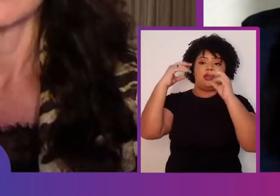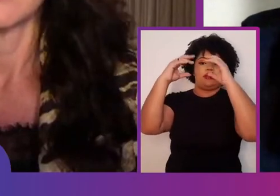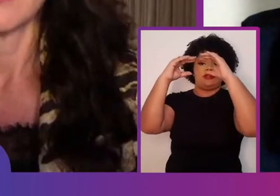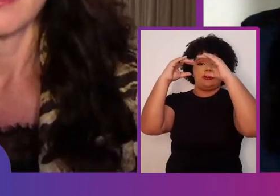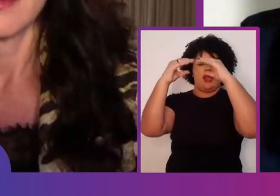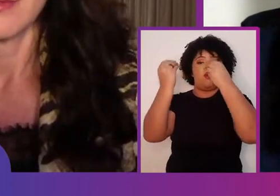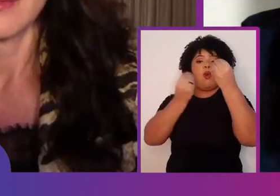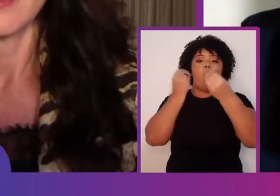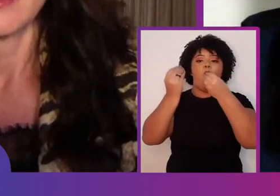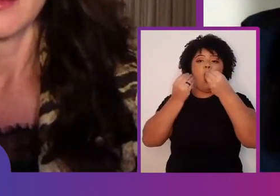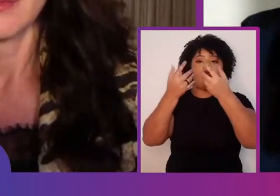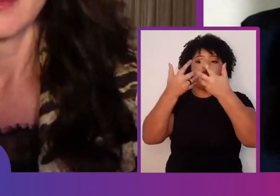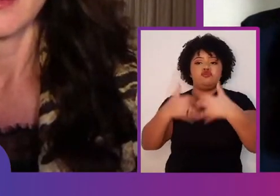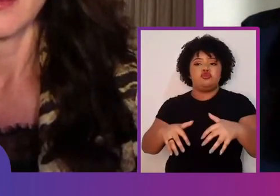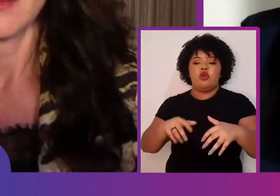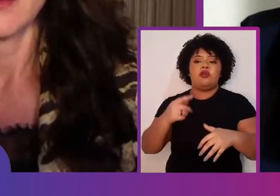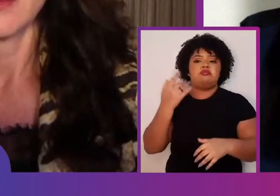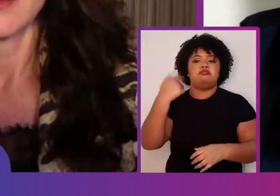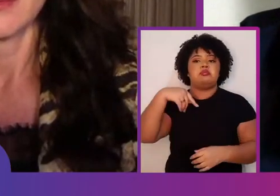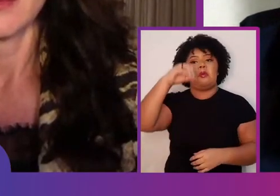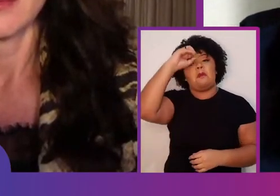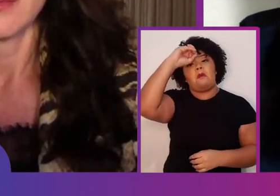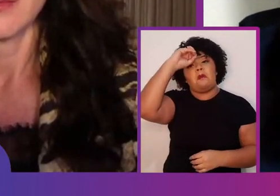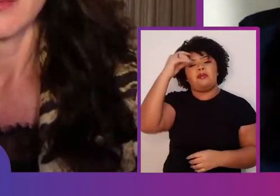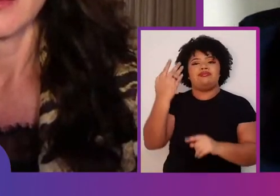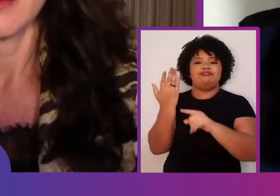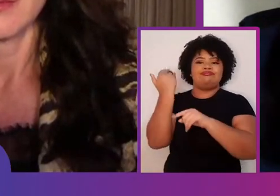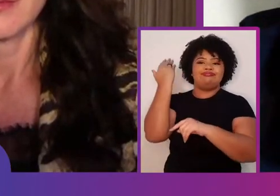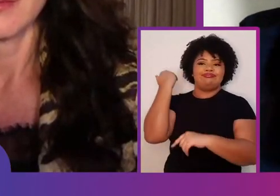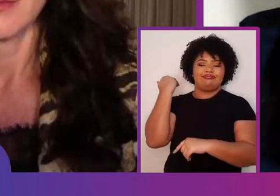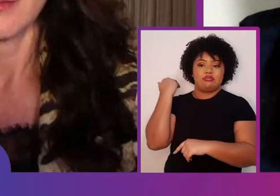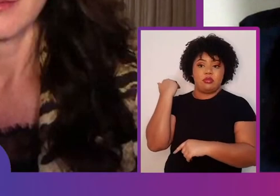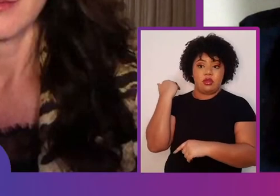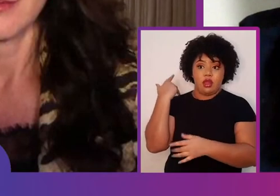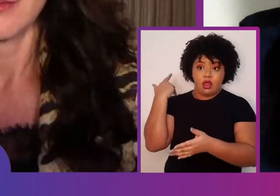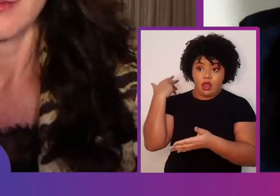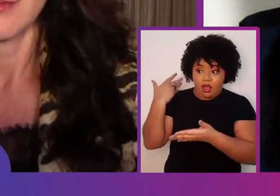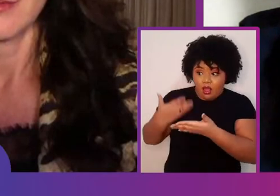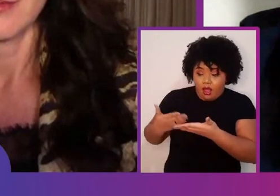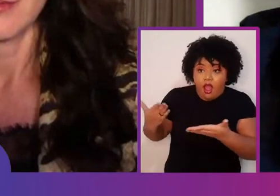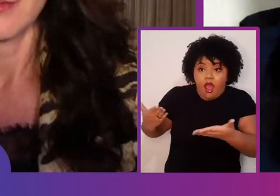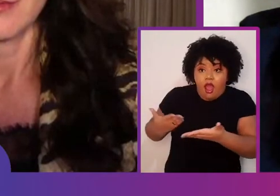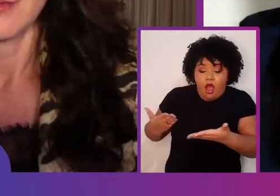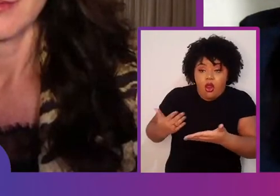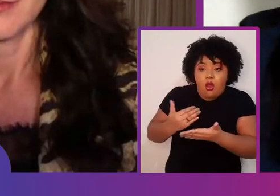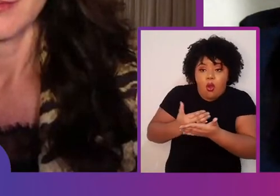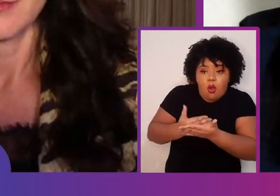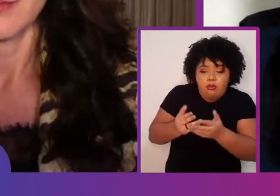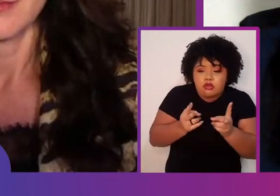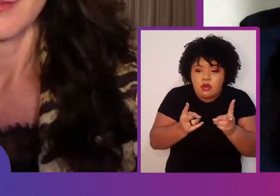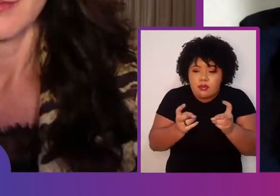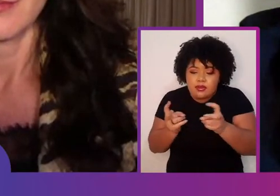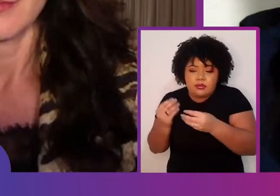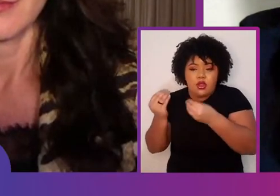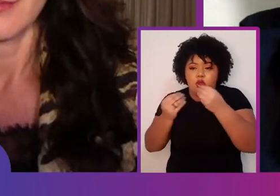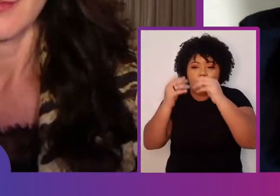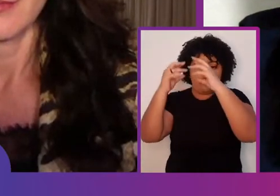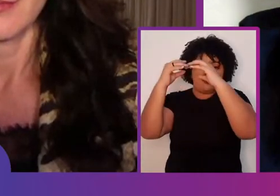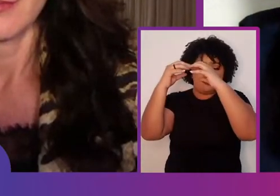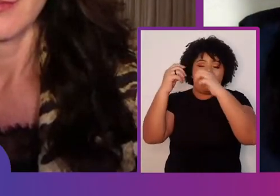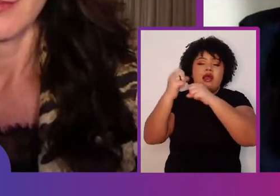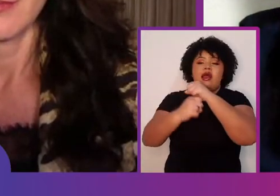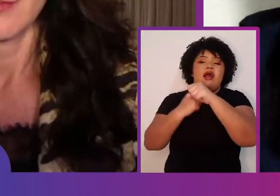ideia de como o cérebro funcionava. Nós só começamos a entender a dinâmica cerebral mais ou menos no final dos